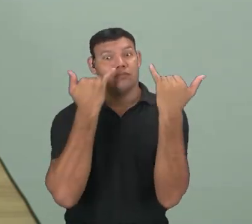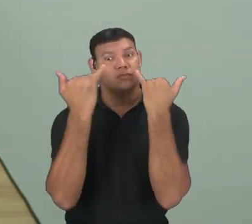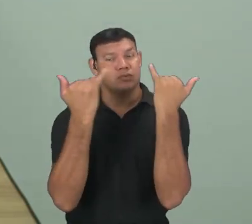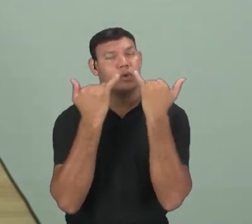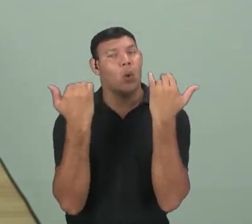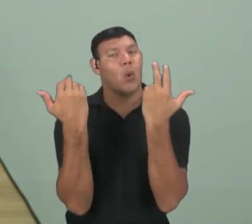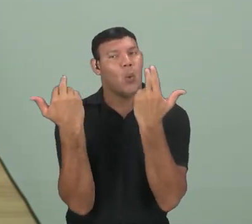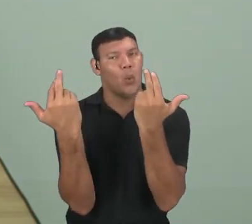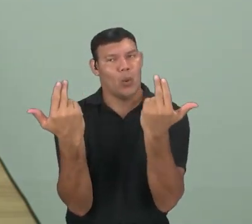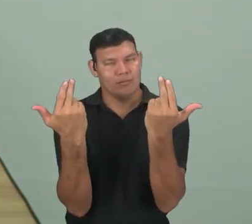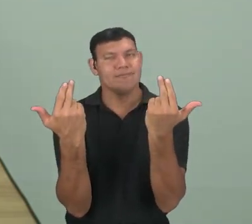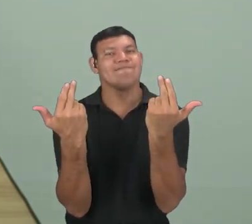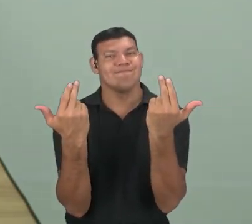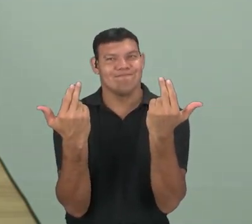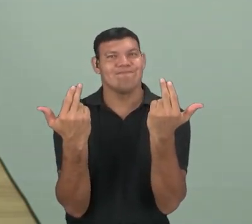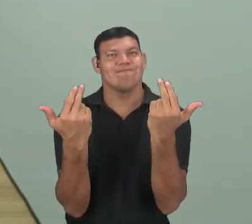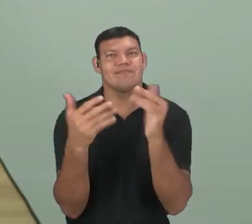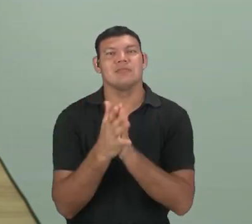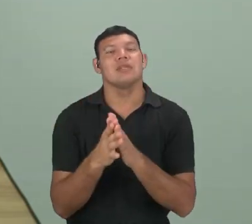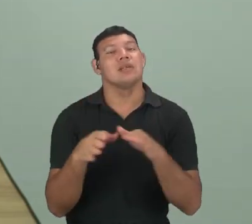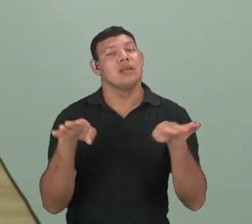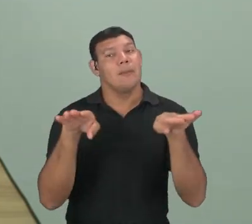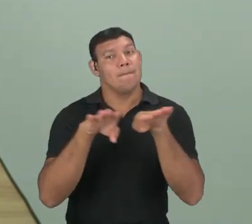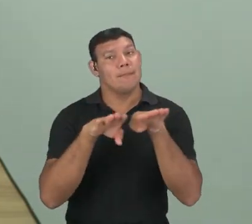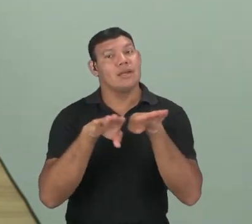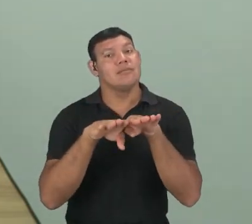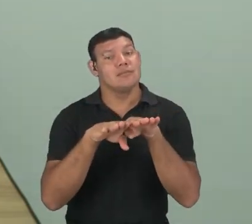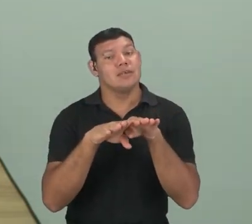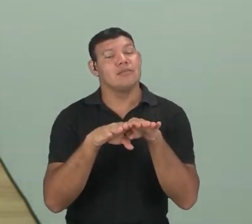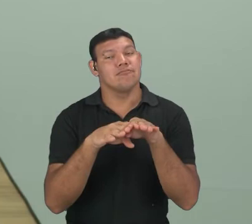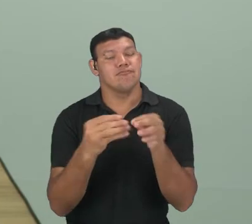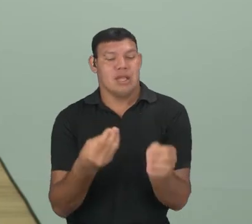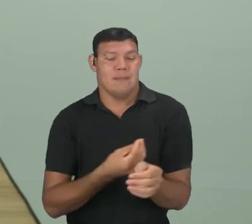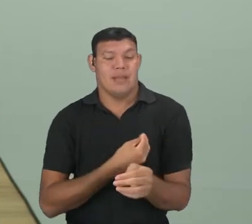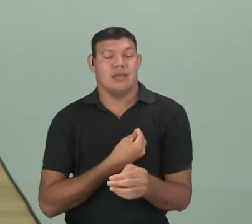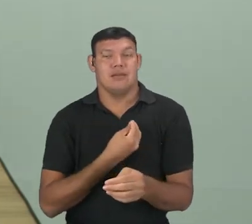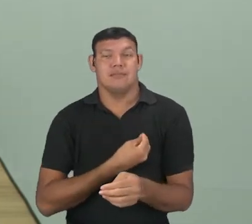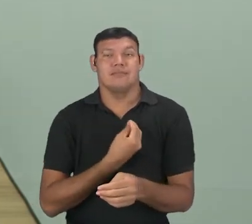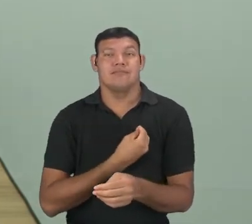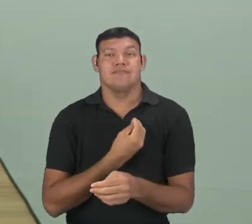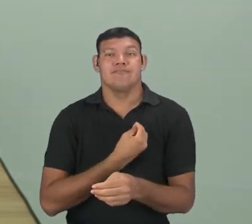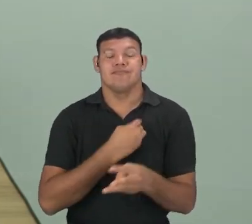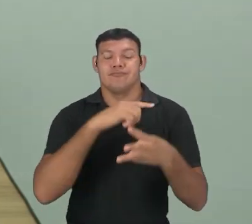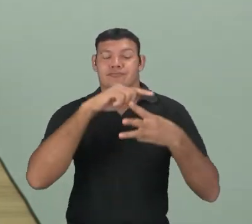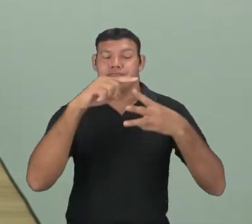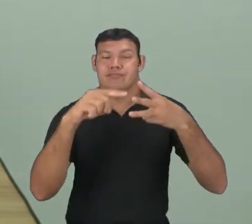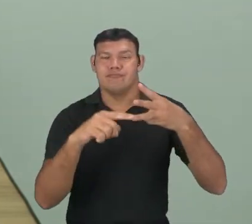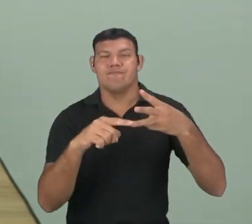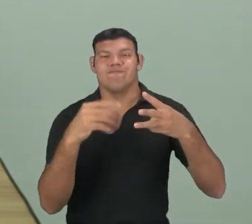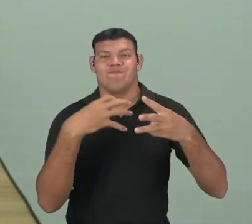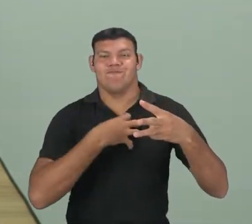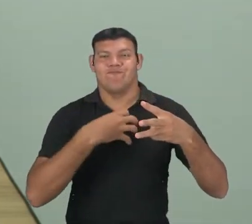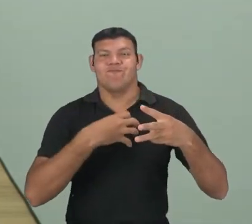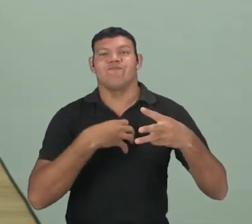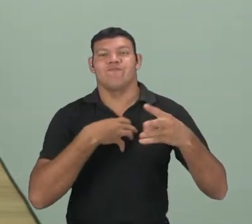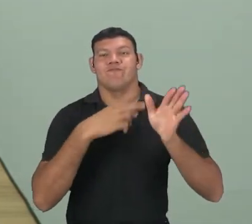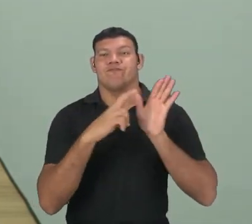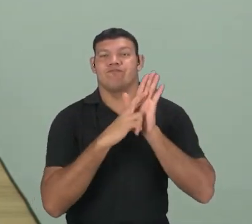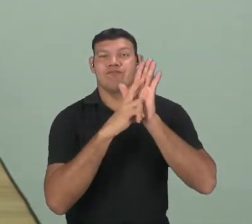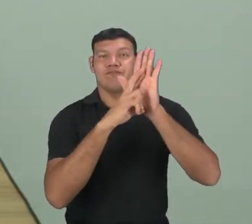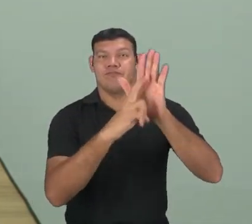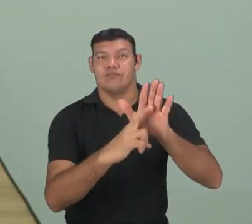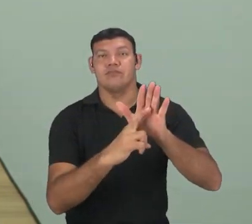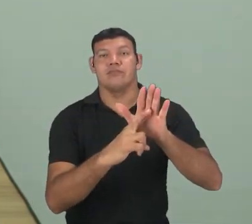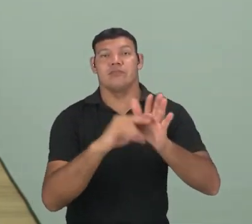as mesmas informações, elas estão presentes, né? Nas três formas,